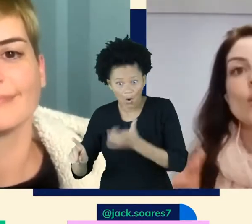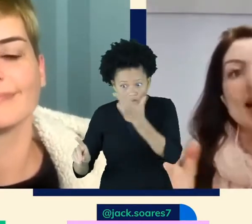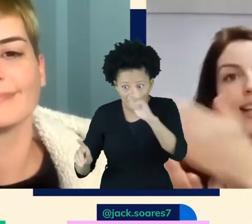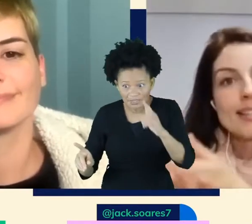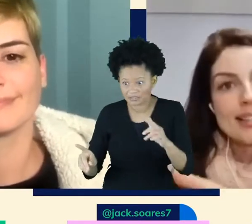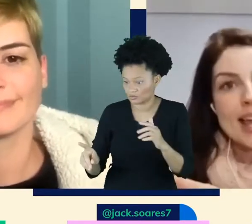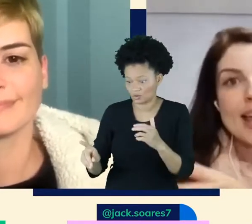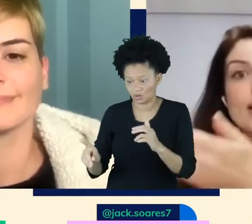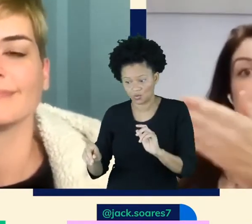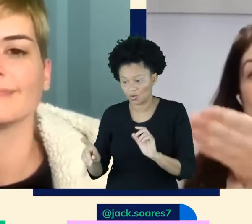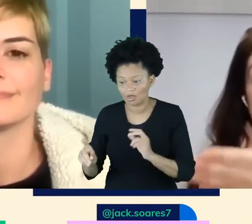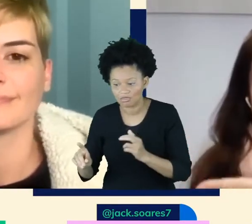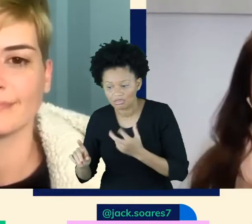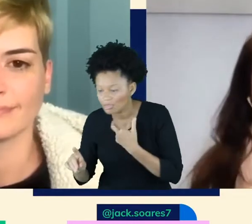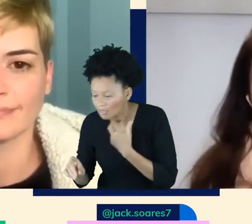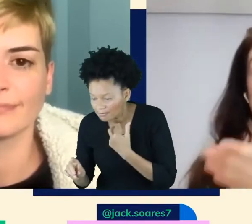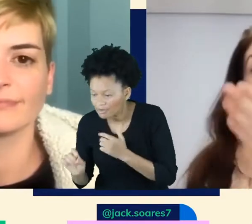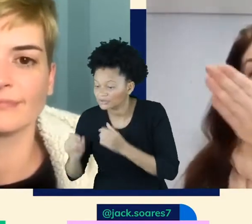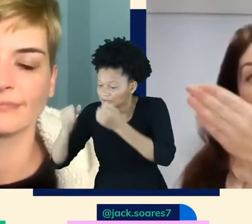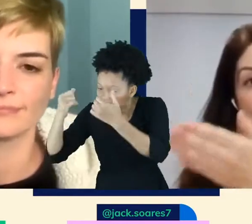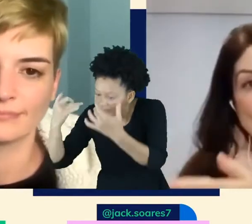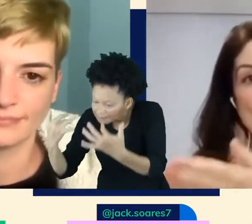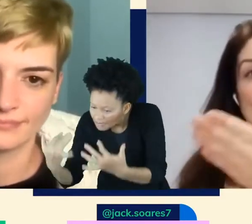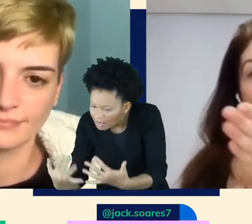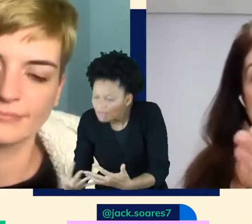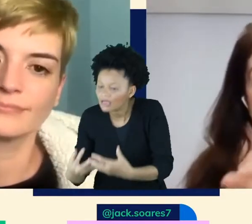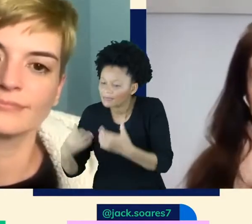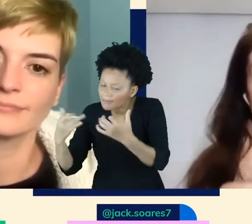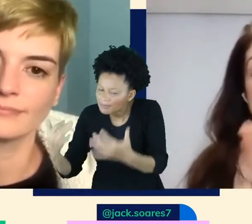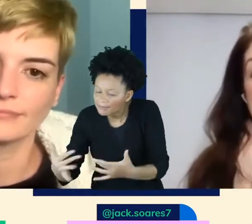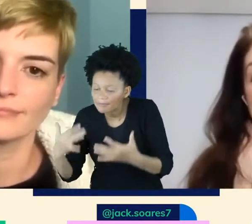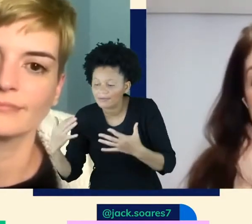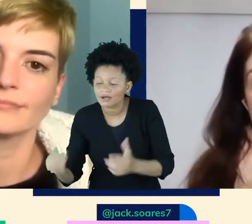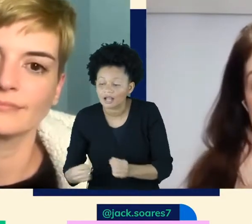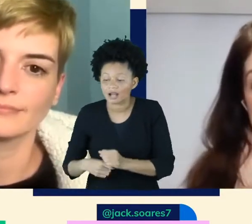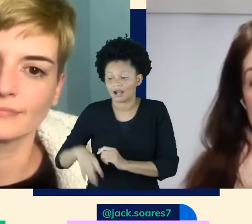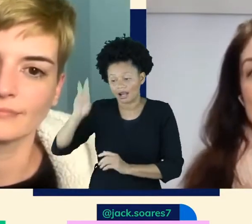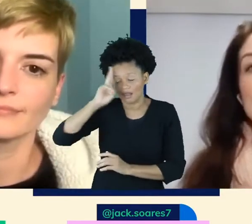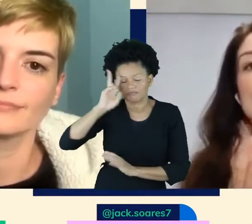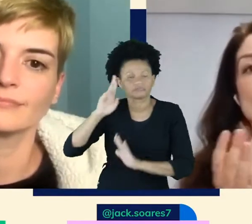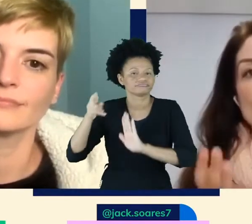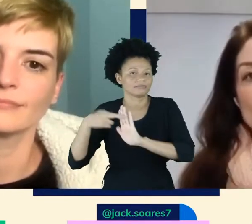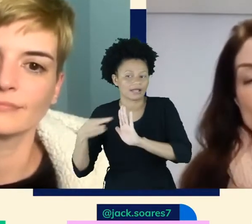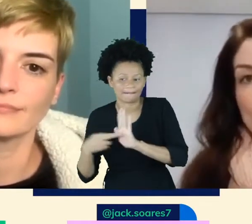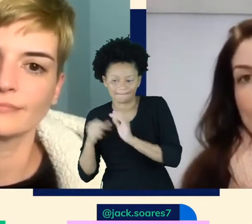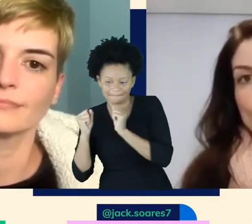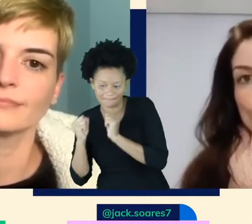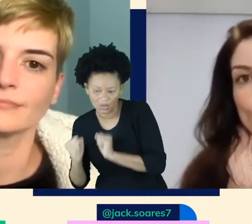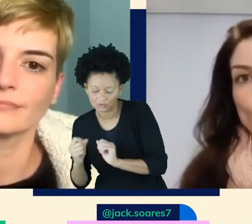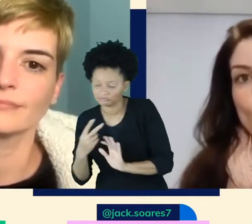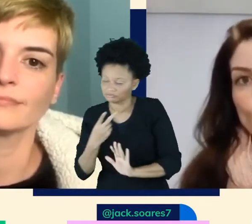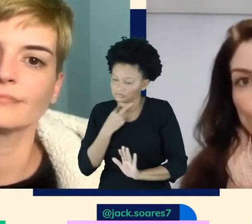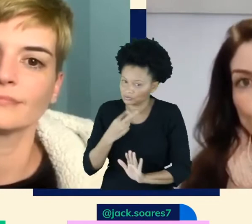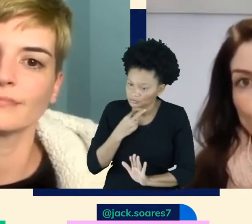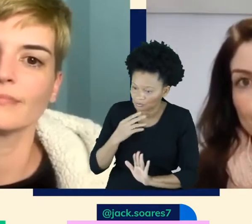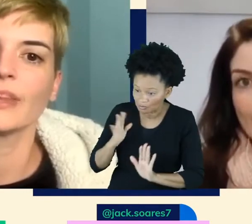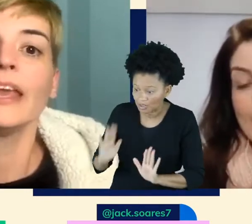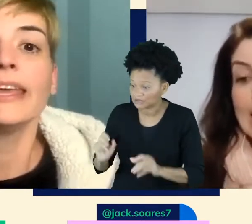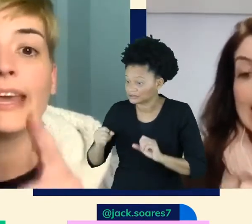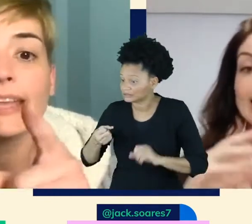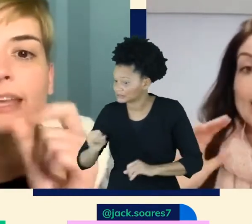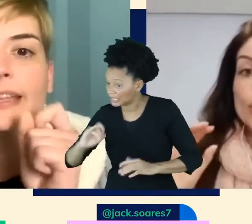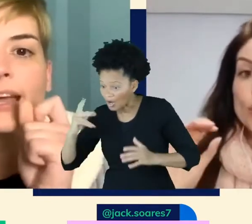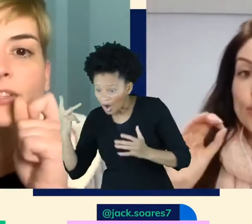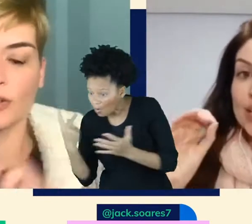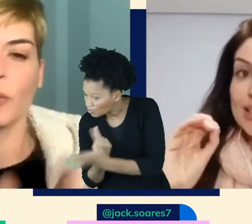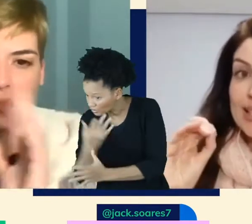você colocar essas regras e relembrar, né? Quem pode ou não pode, se alguém avançar esses limites para buscar a ajuda do adulto, tá? E